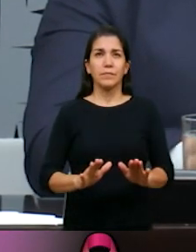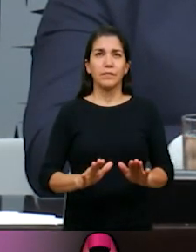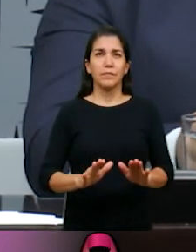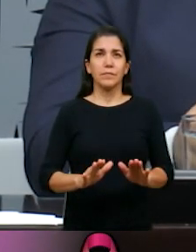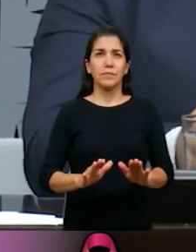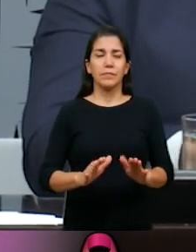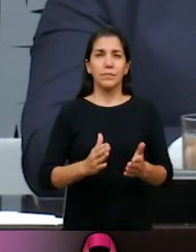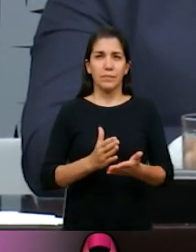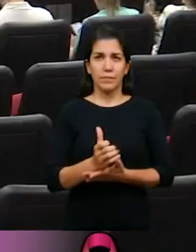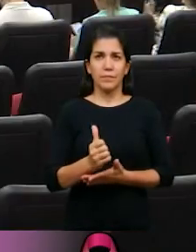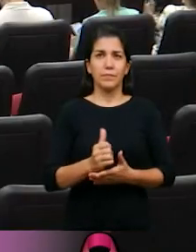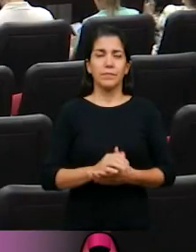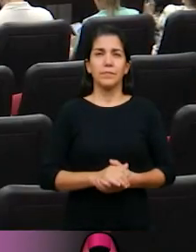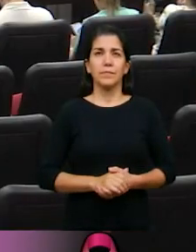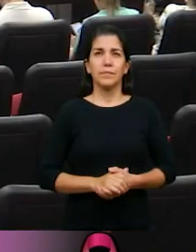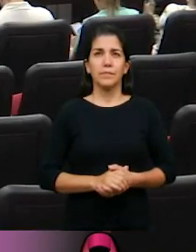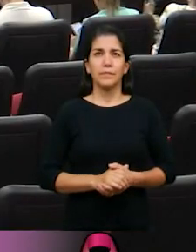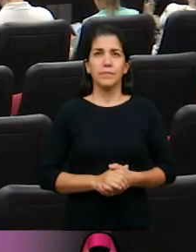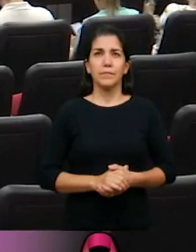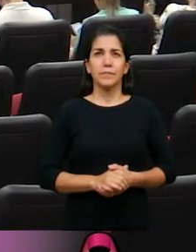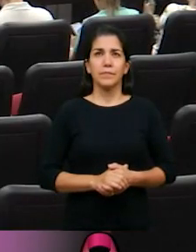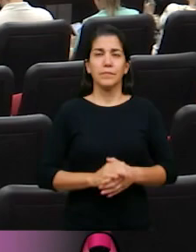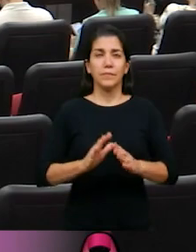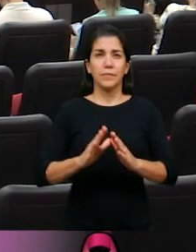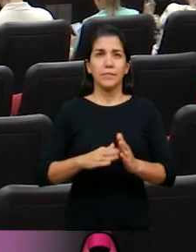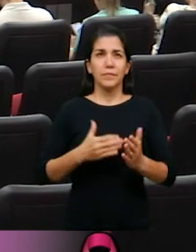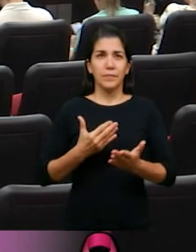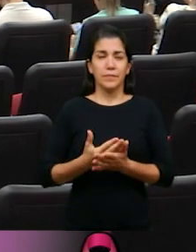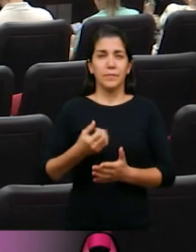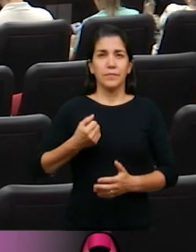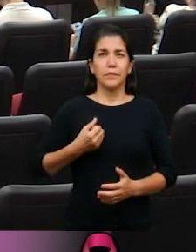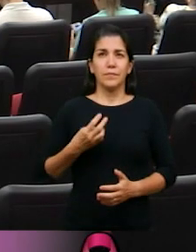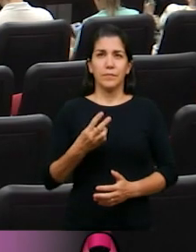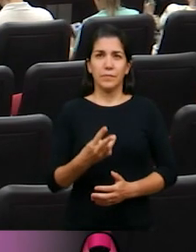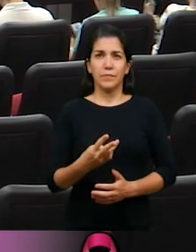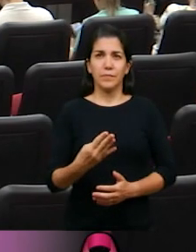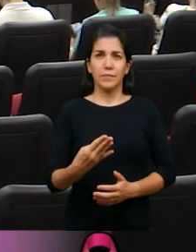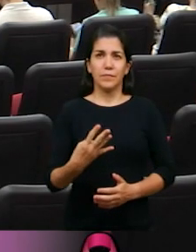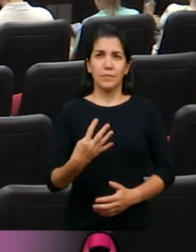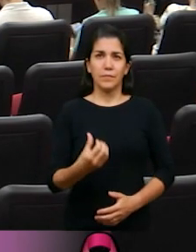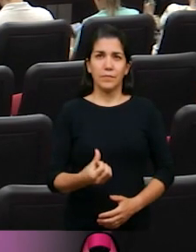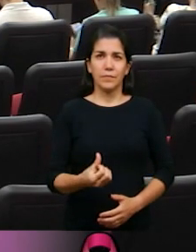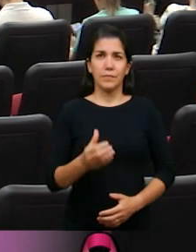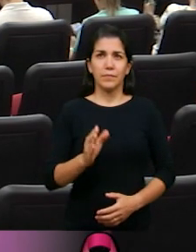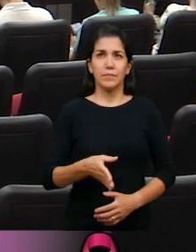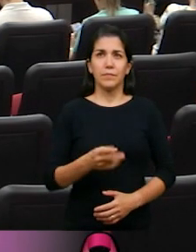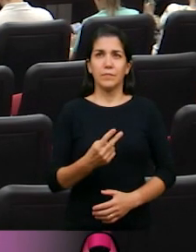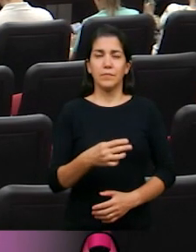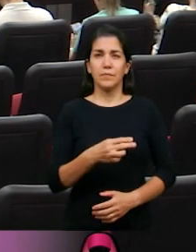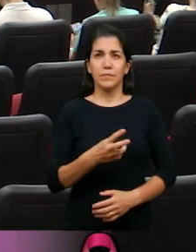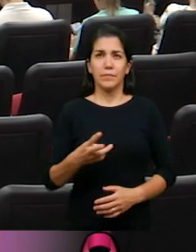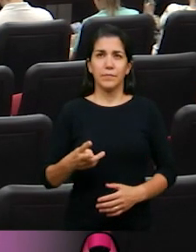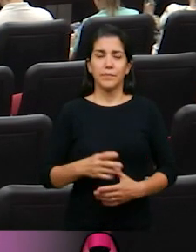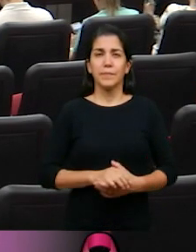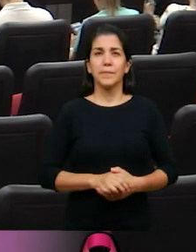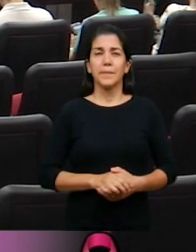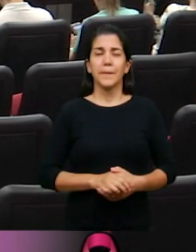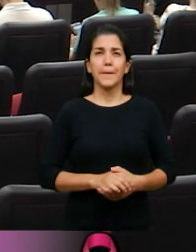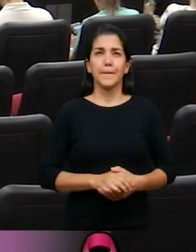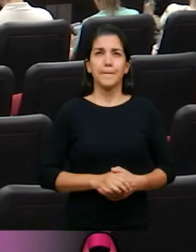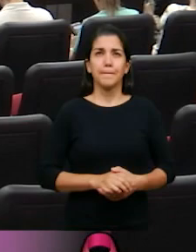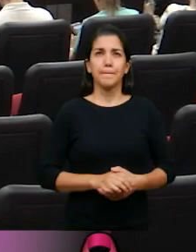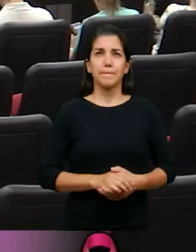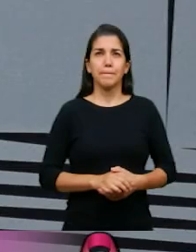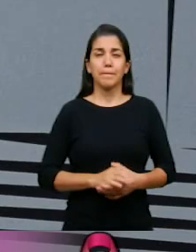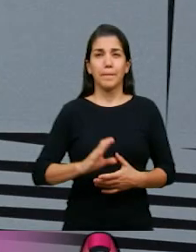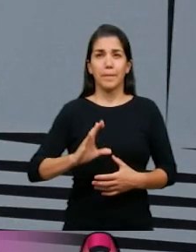estão. Aprovado. Requerimento número 346 de 2023. Senhora Presidente, considerando